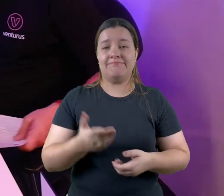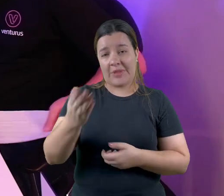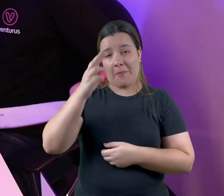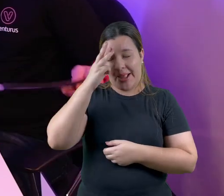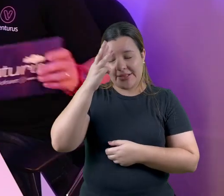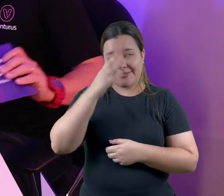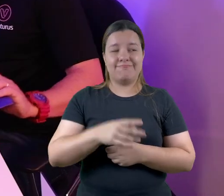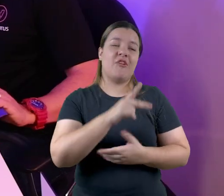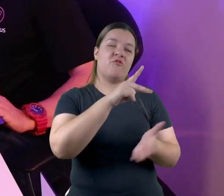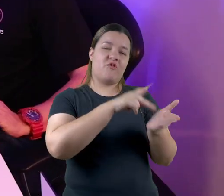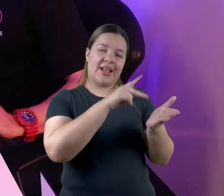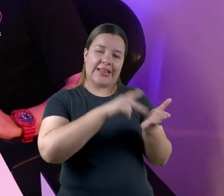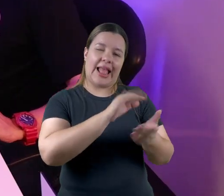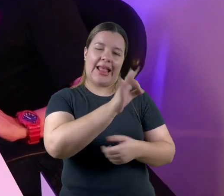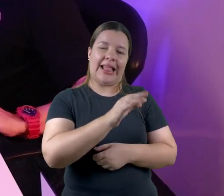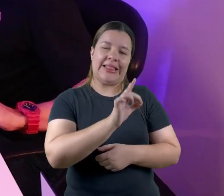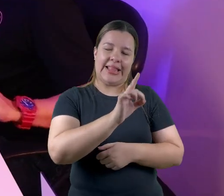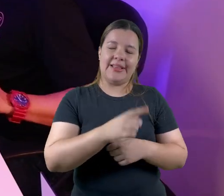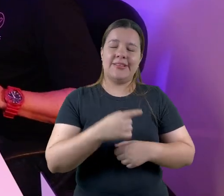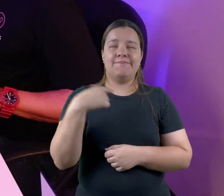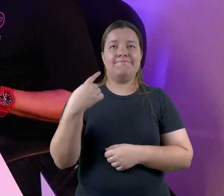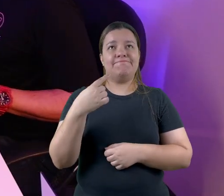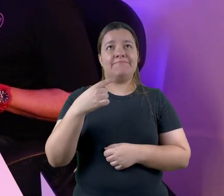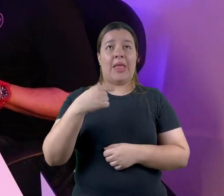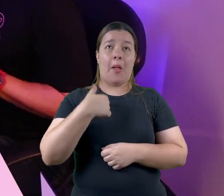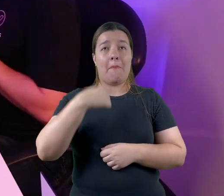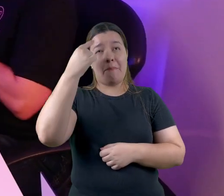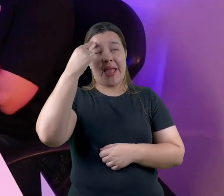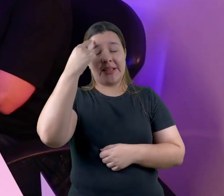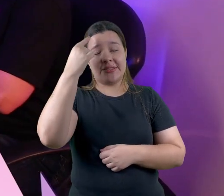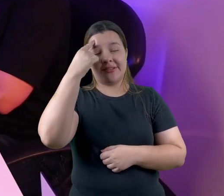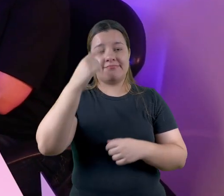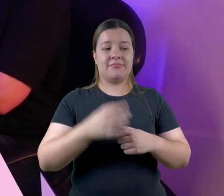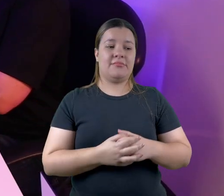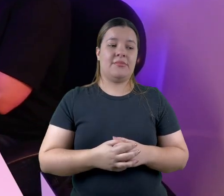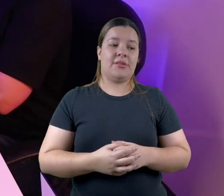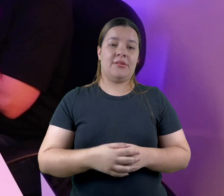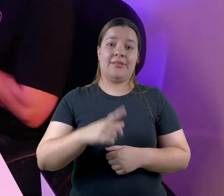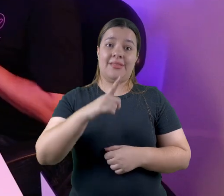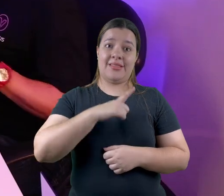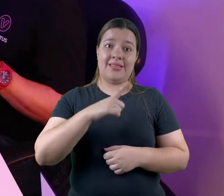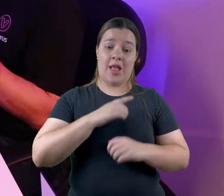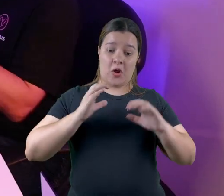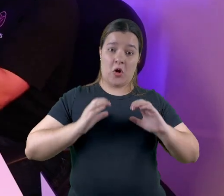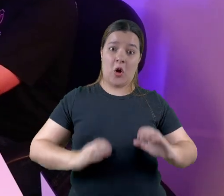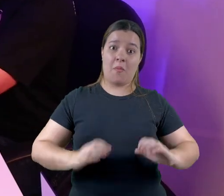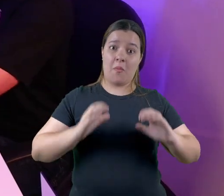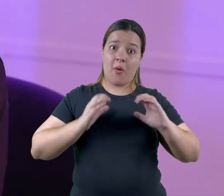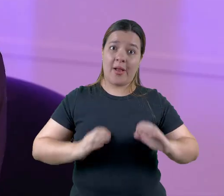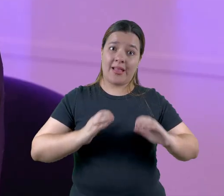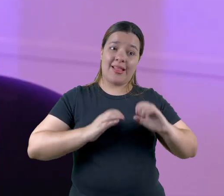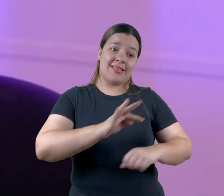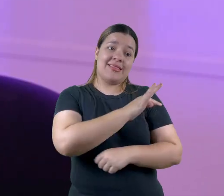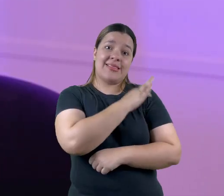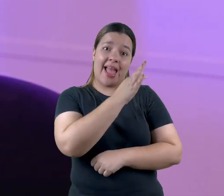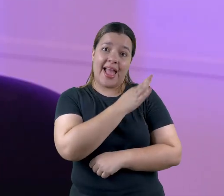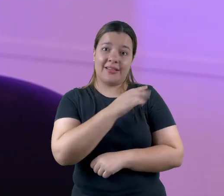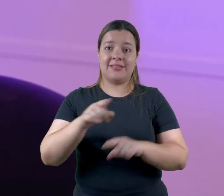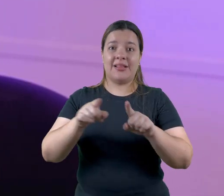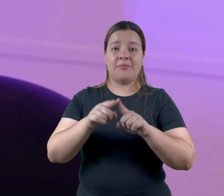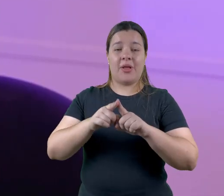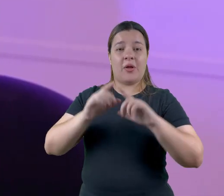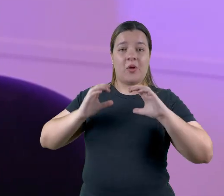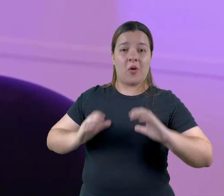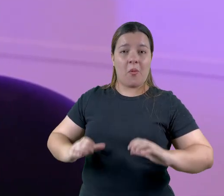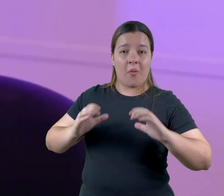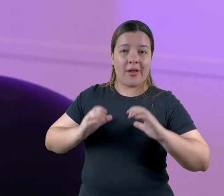e um ponto né da que se a gente parar para pensar a gente tem hard Skills soft Skills né mas você não trabalha